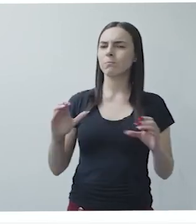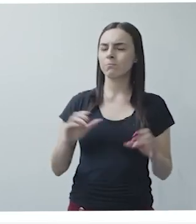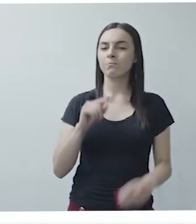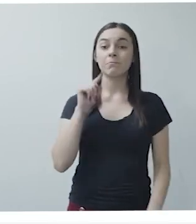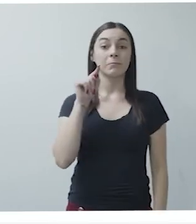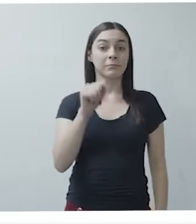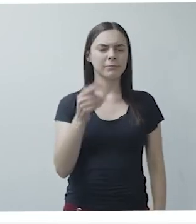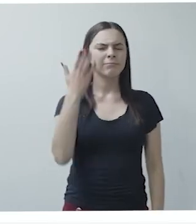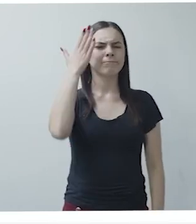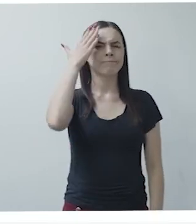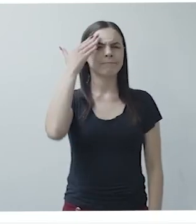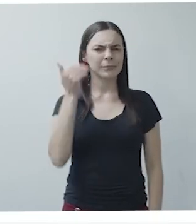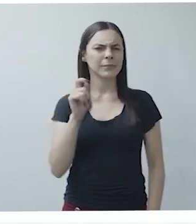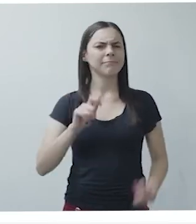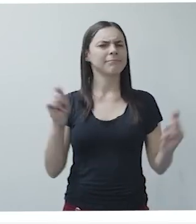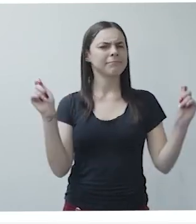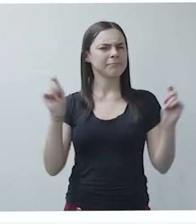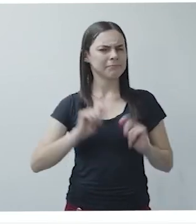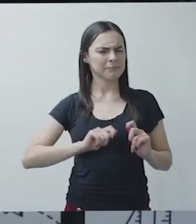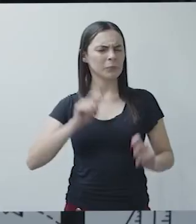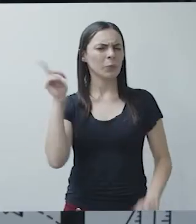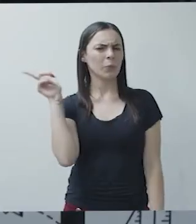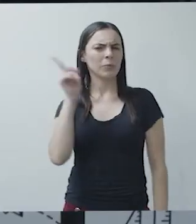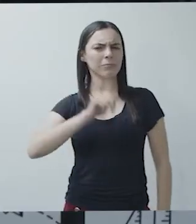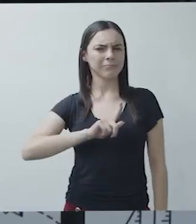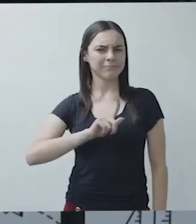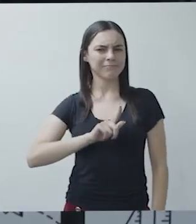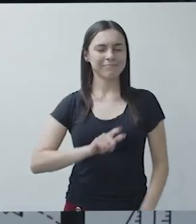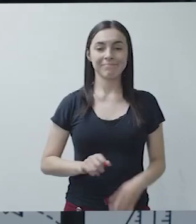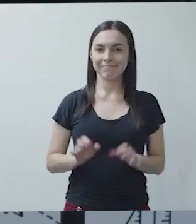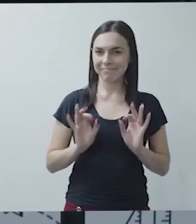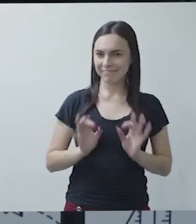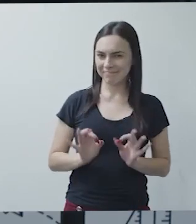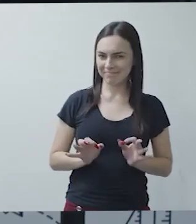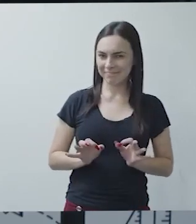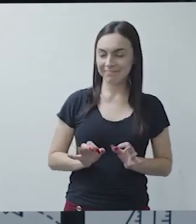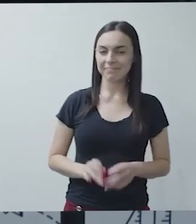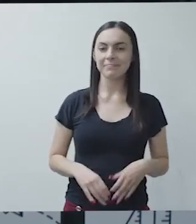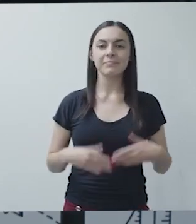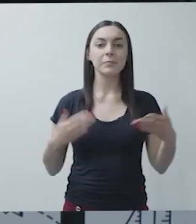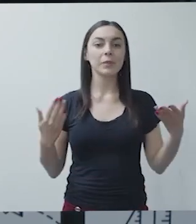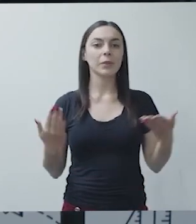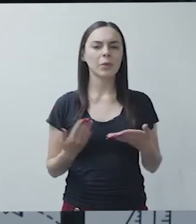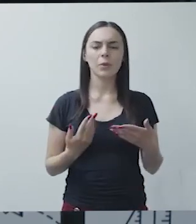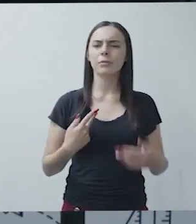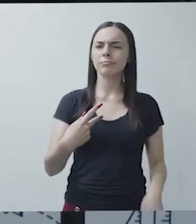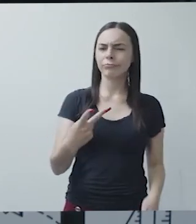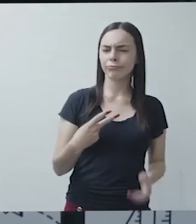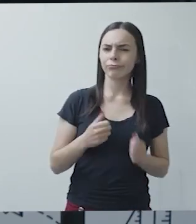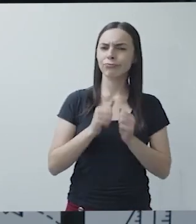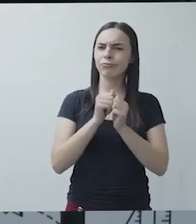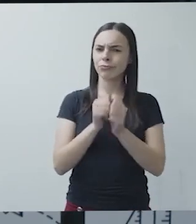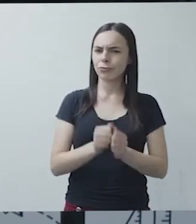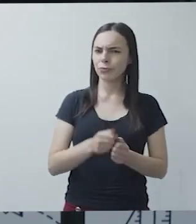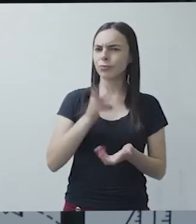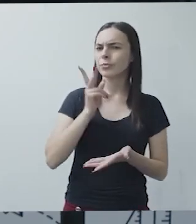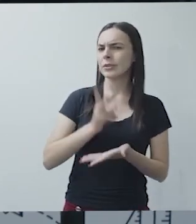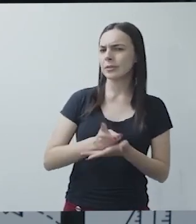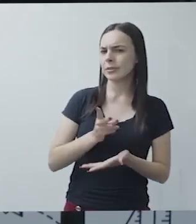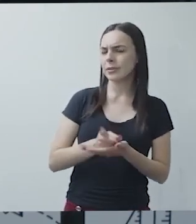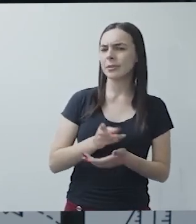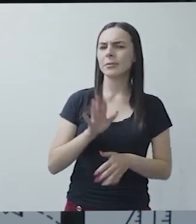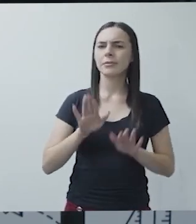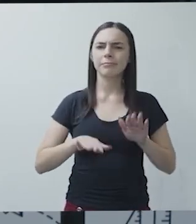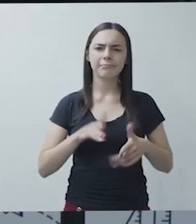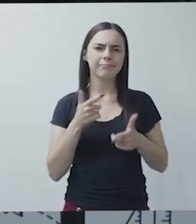em vocês e sabe que vocês conseguem resolver qualquer problema, não é mesmo? Nós fazemos aqui juntos também, sempre que surge